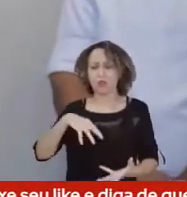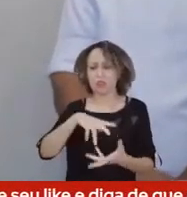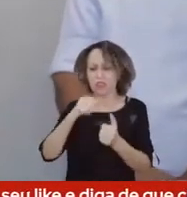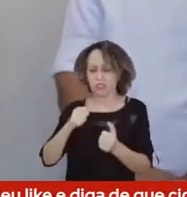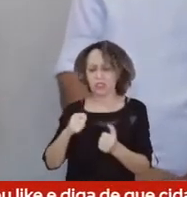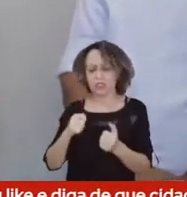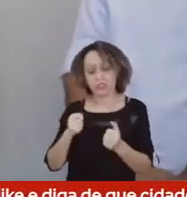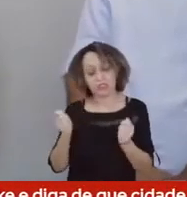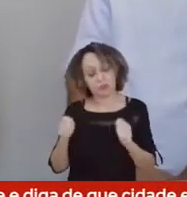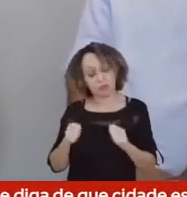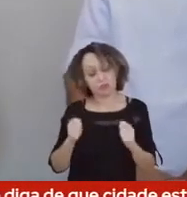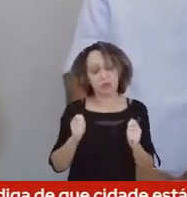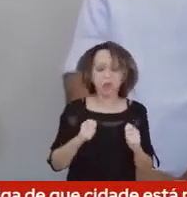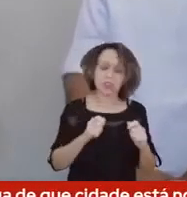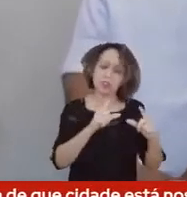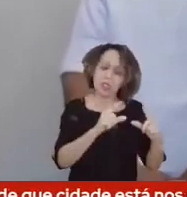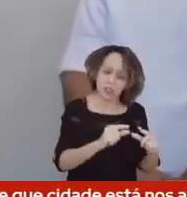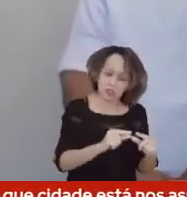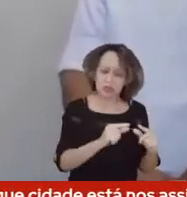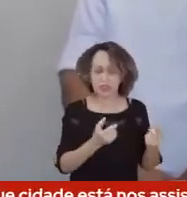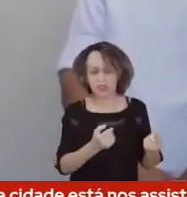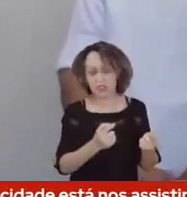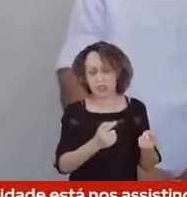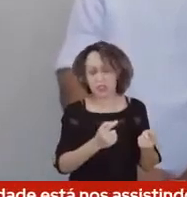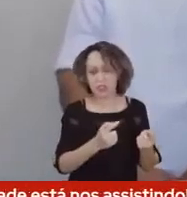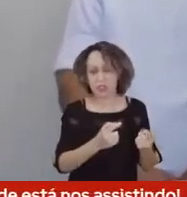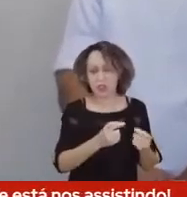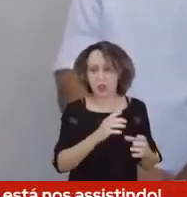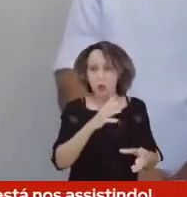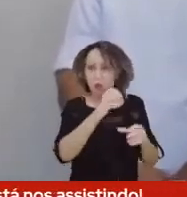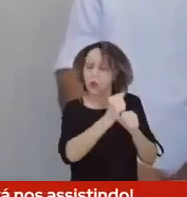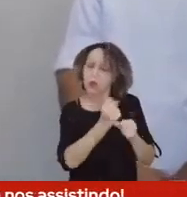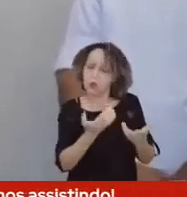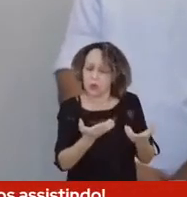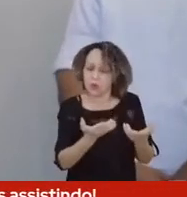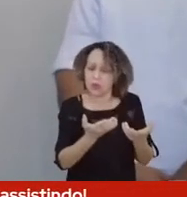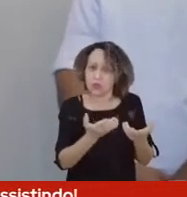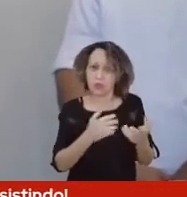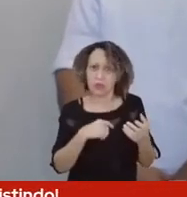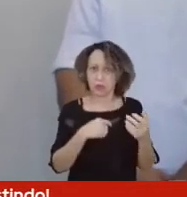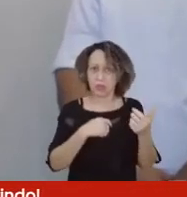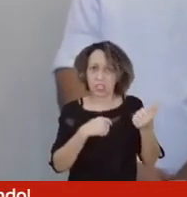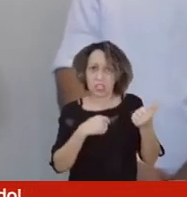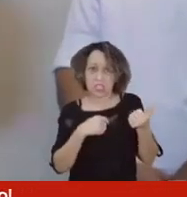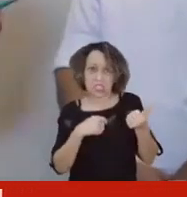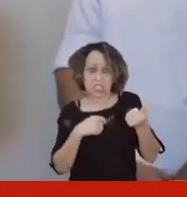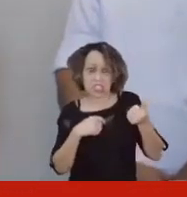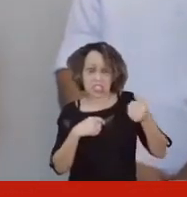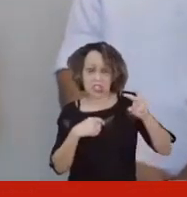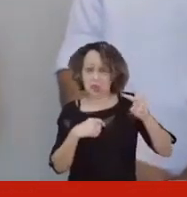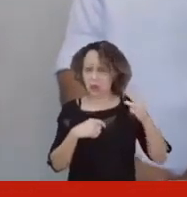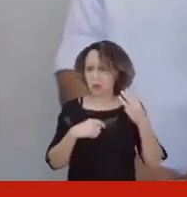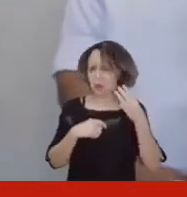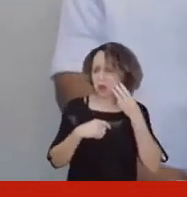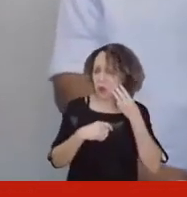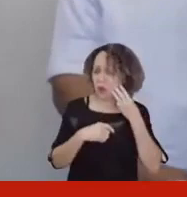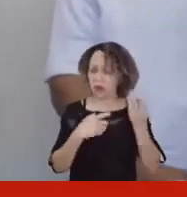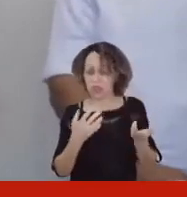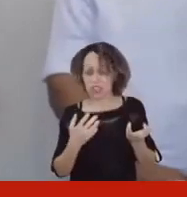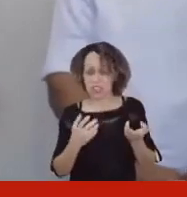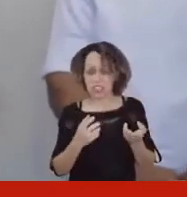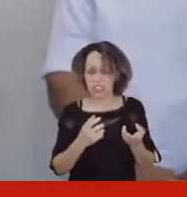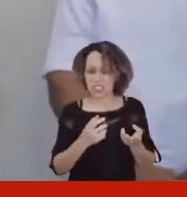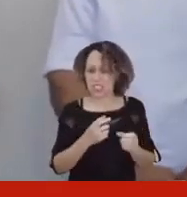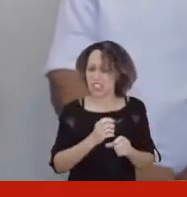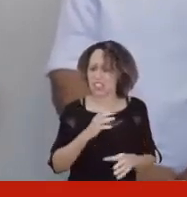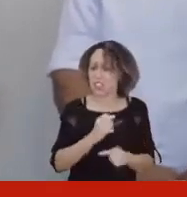dividendos. Não dá para você distribuir 100 bilhões de lucros e dividendos em um único ano. E isso é para ser feito, se você olhar, nos próximos 5 anos. 100 bilhões para